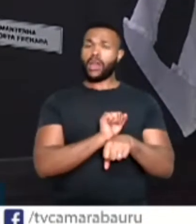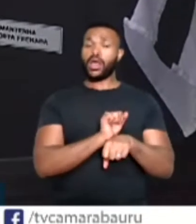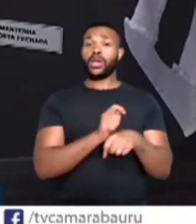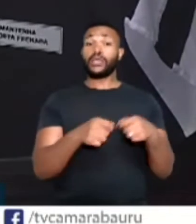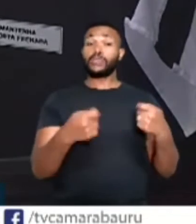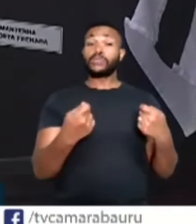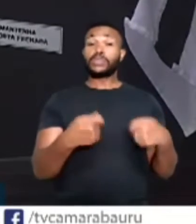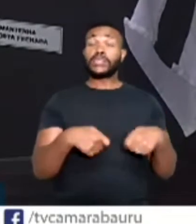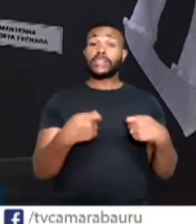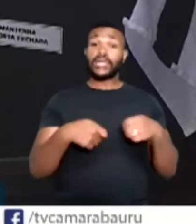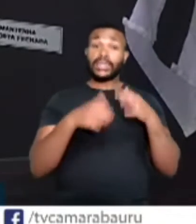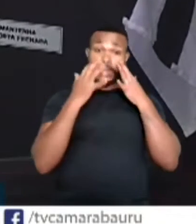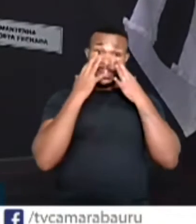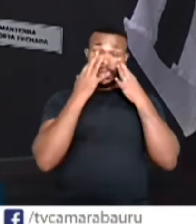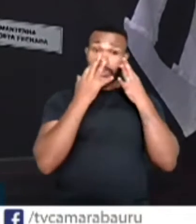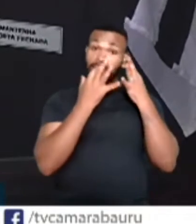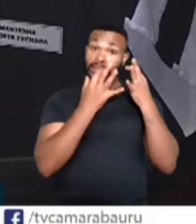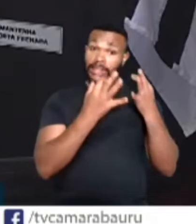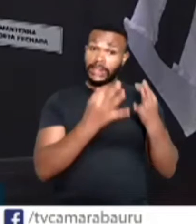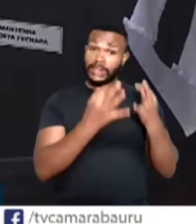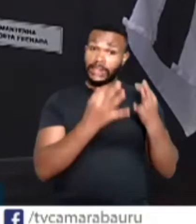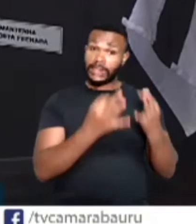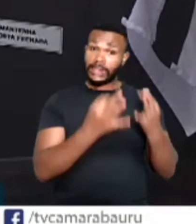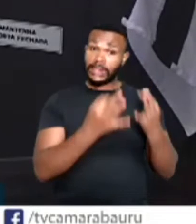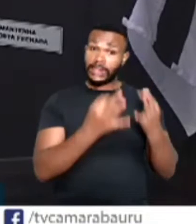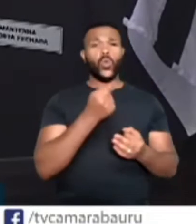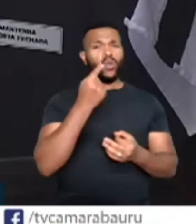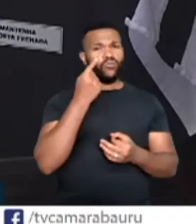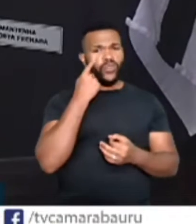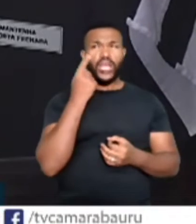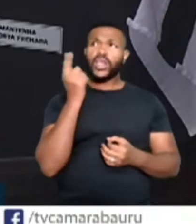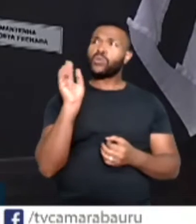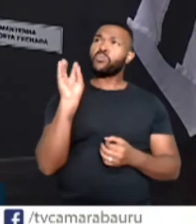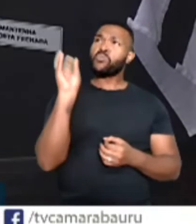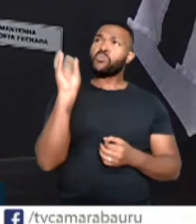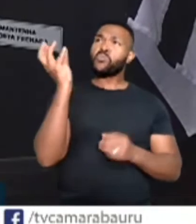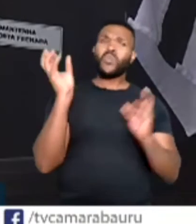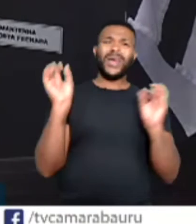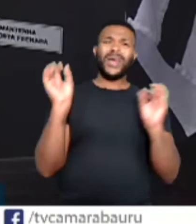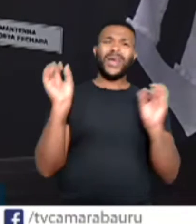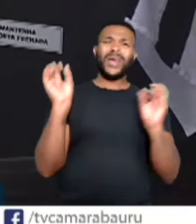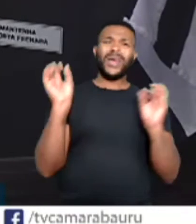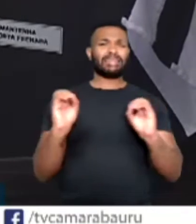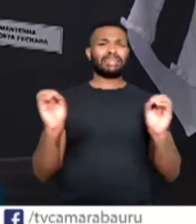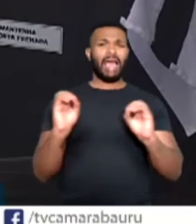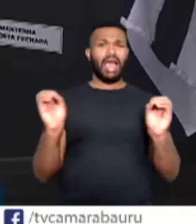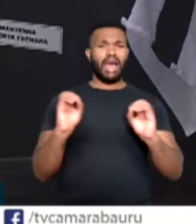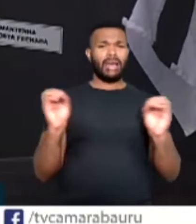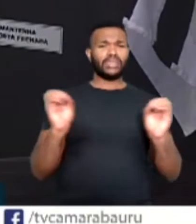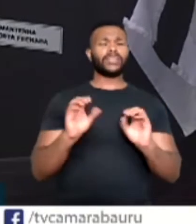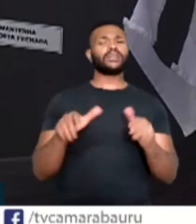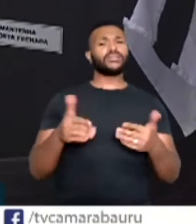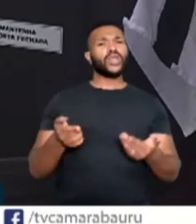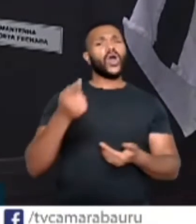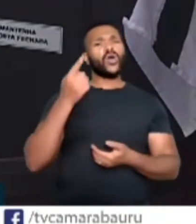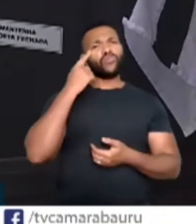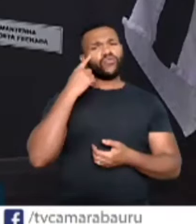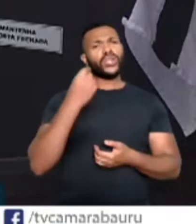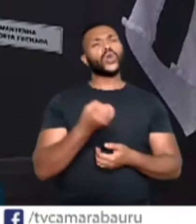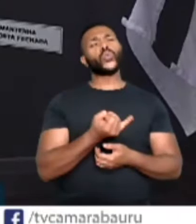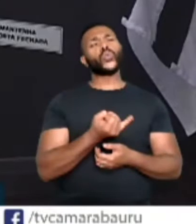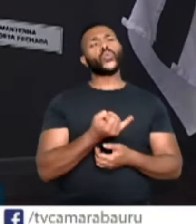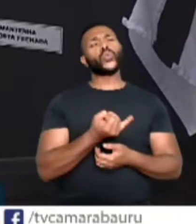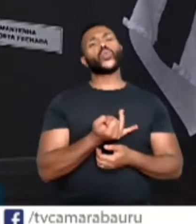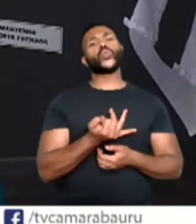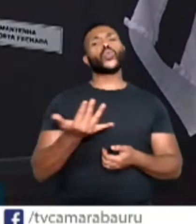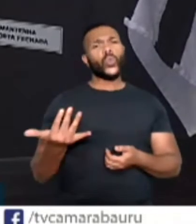valor está lá, não foi colocado um braço, não foi colocado nada. Então, vejam quantas são as